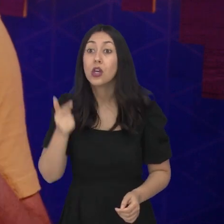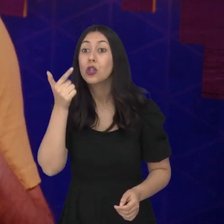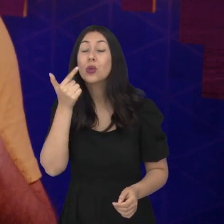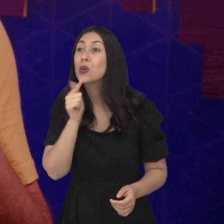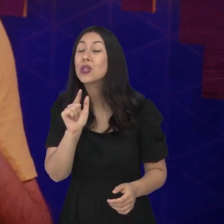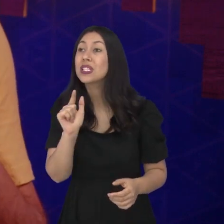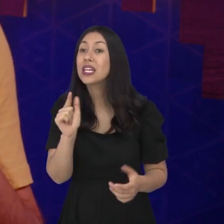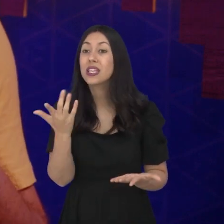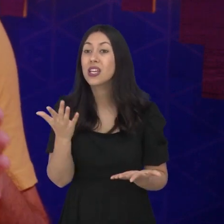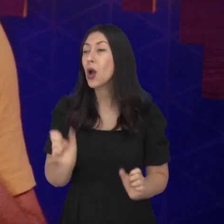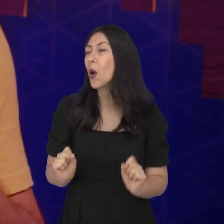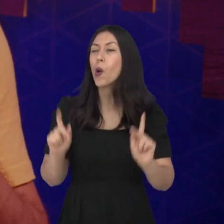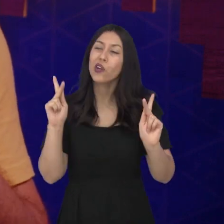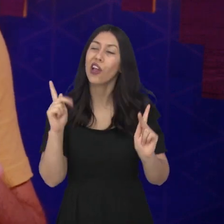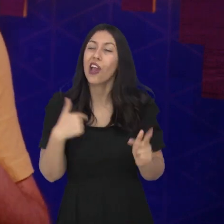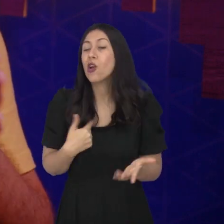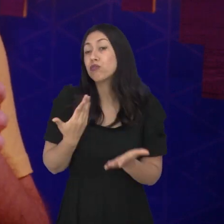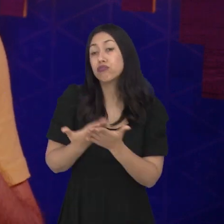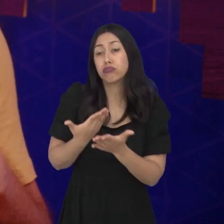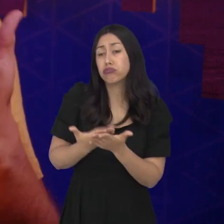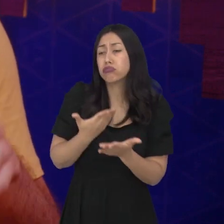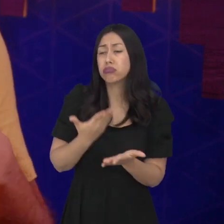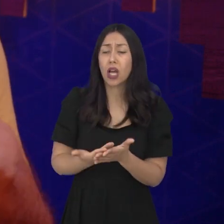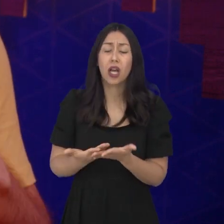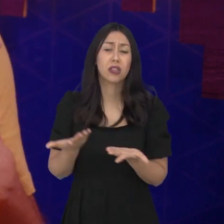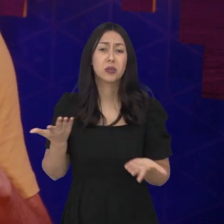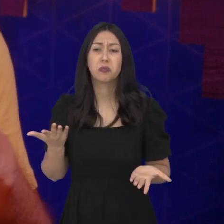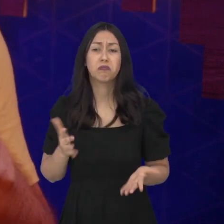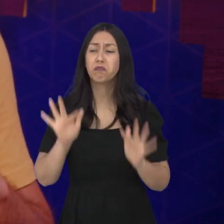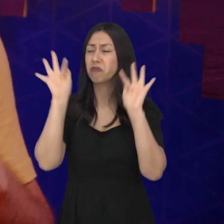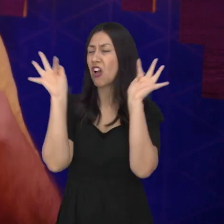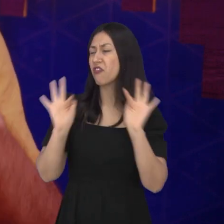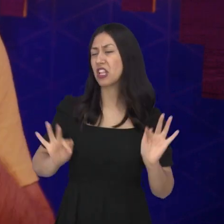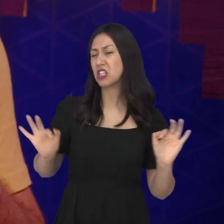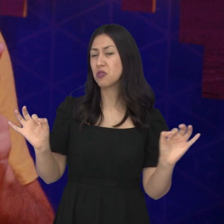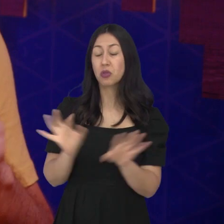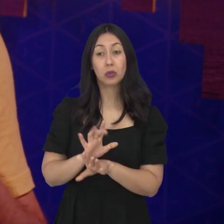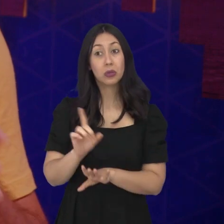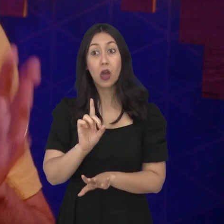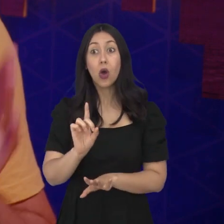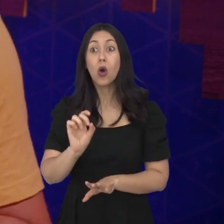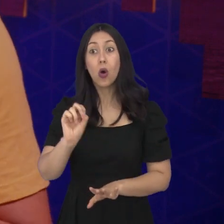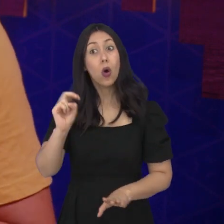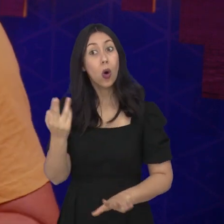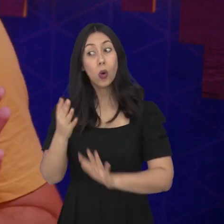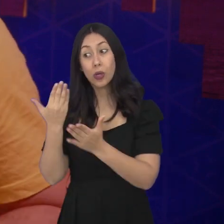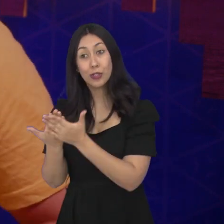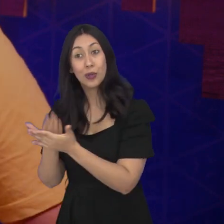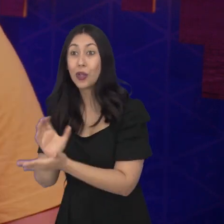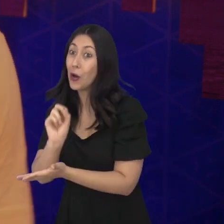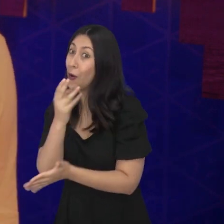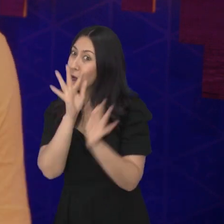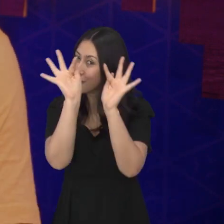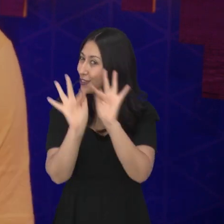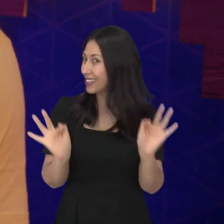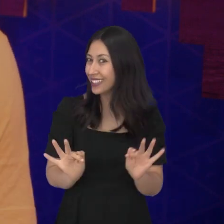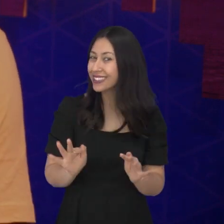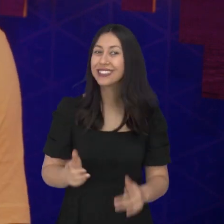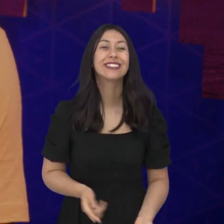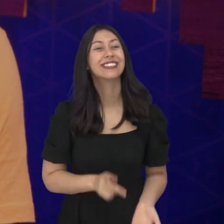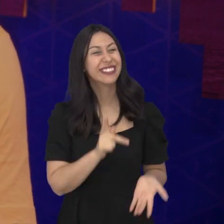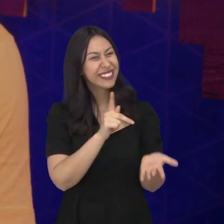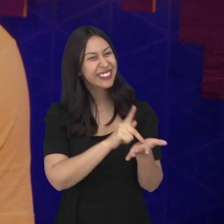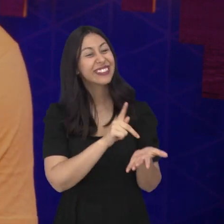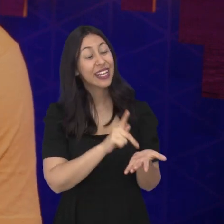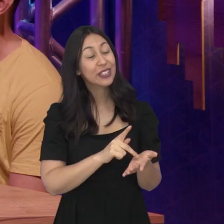nada. Não tem como levar, tipo, de boa. Ah, não, vou estudando aqui e vou ser feliz. Ou você estuda ou você é feliz. Não dá pra ser os